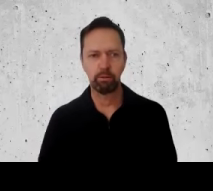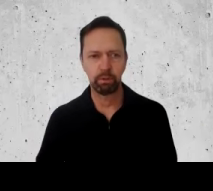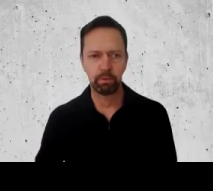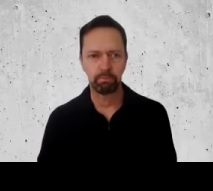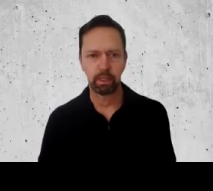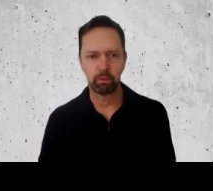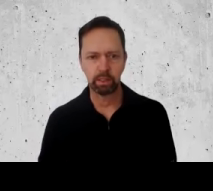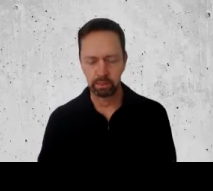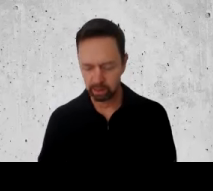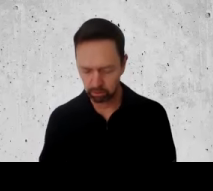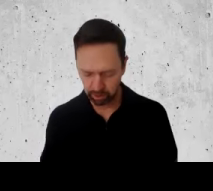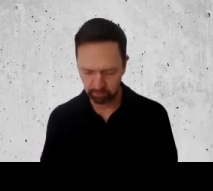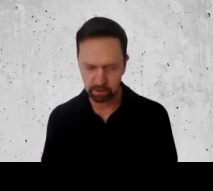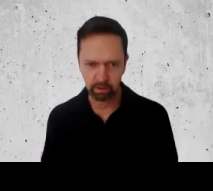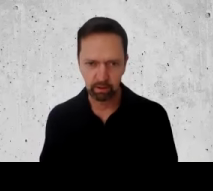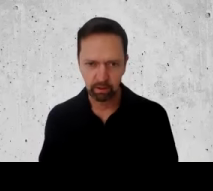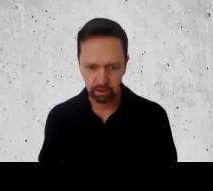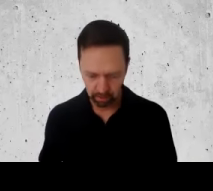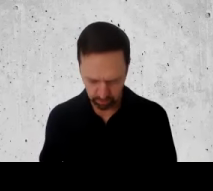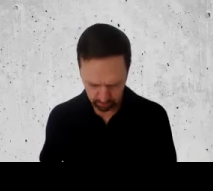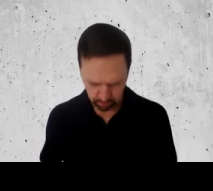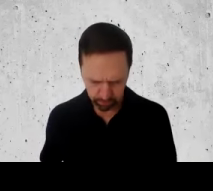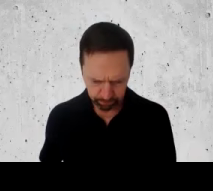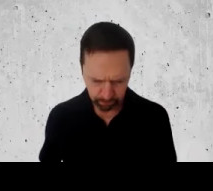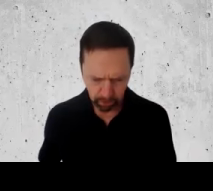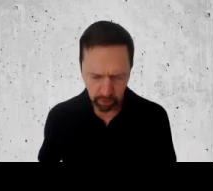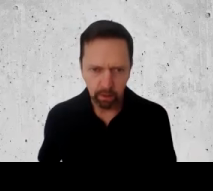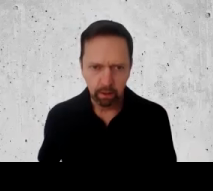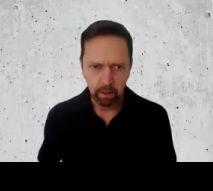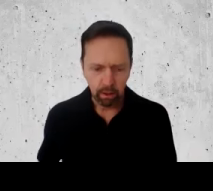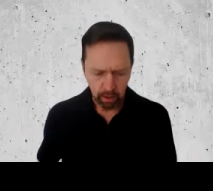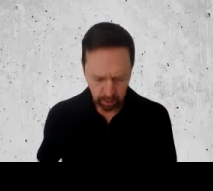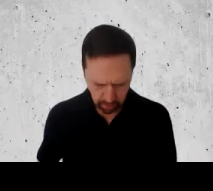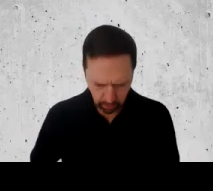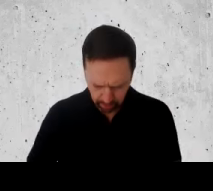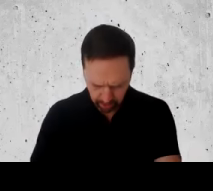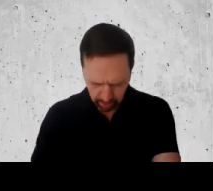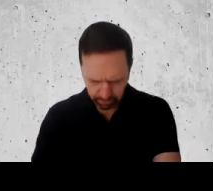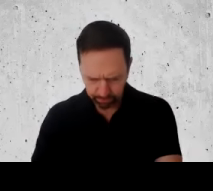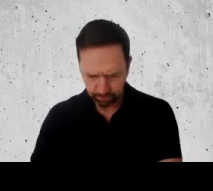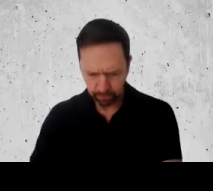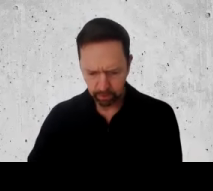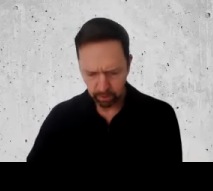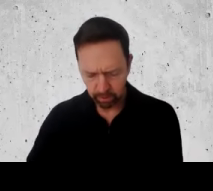desse trabalho e está quase aceito numa revista. Excelente. Então, ótimo. Então,